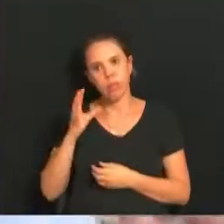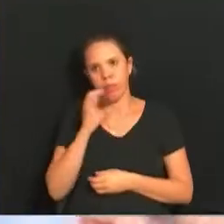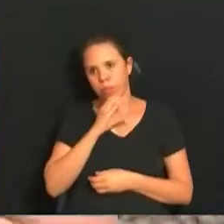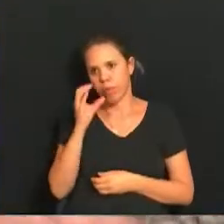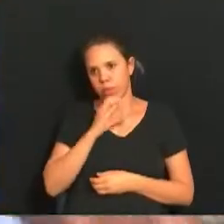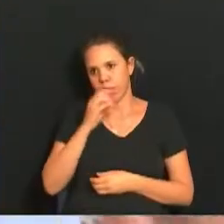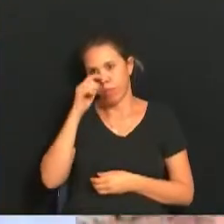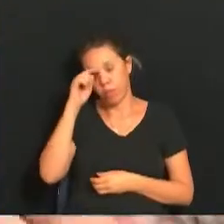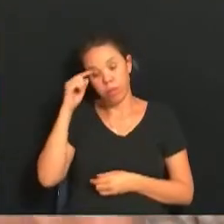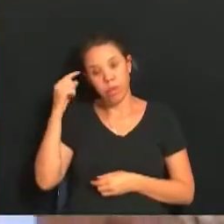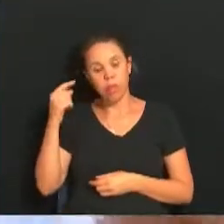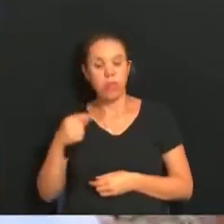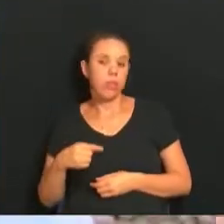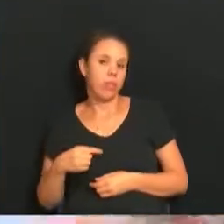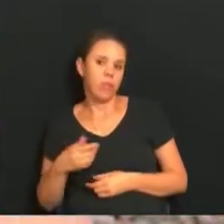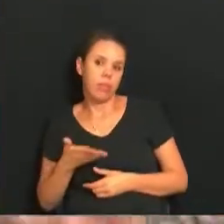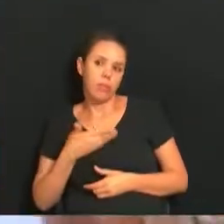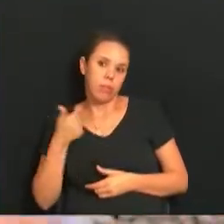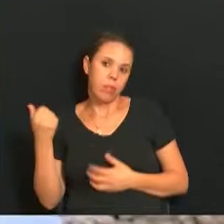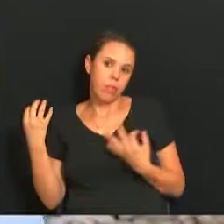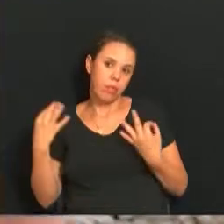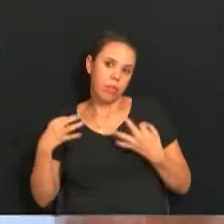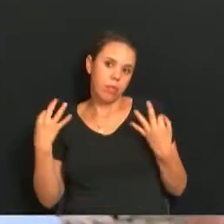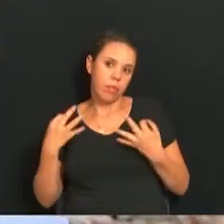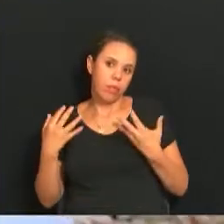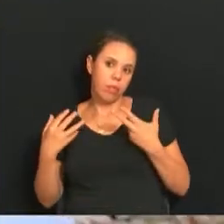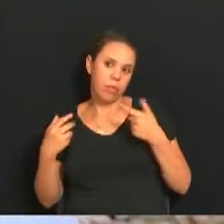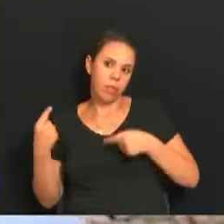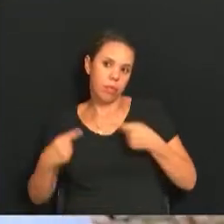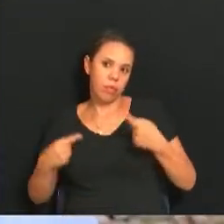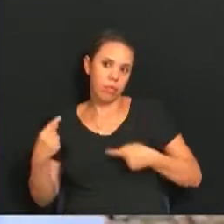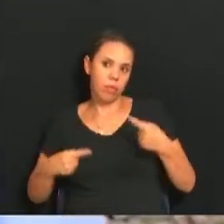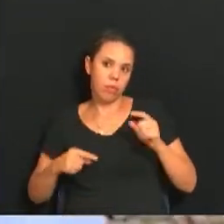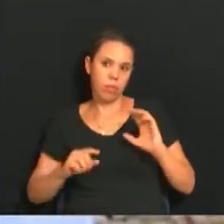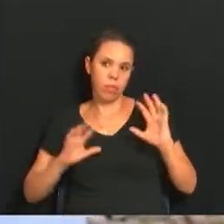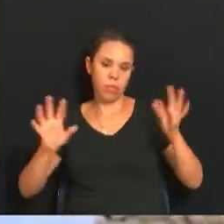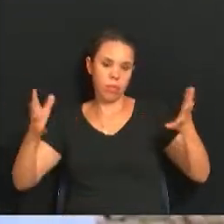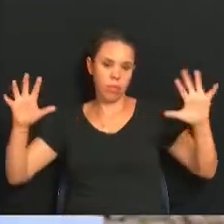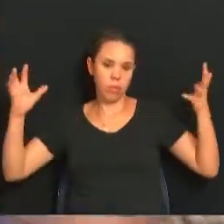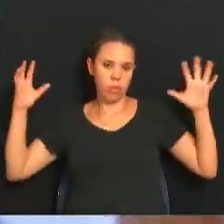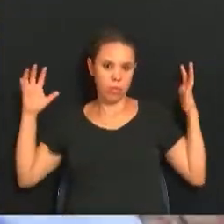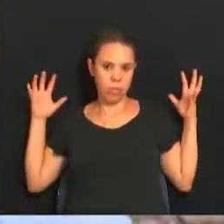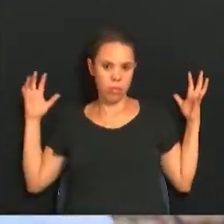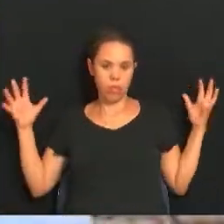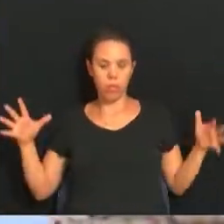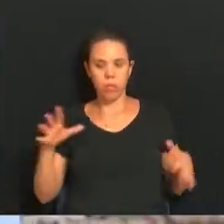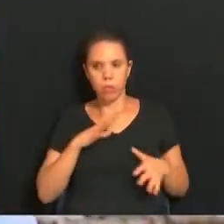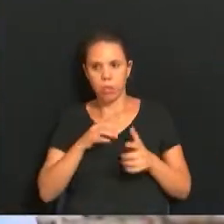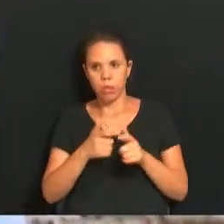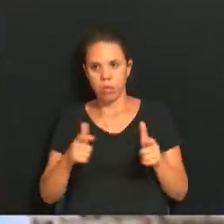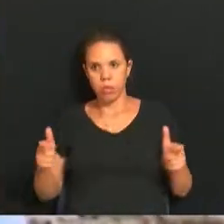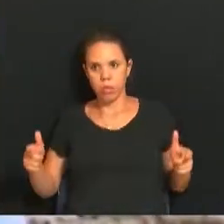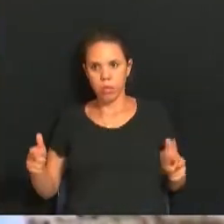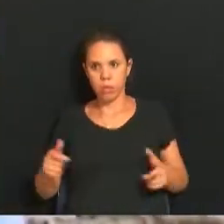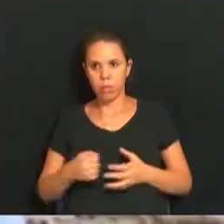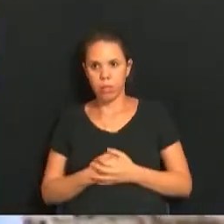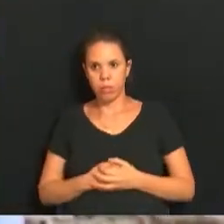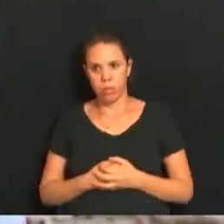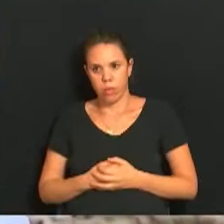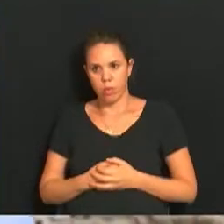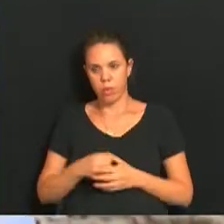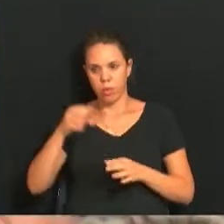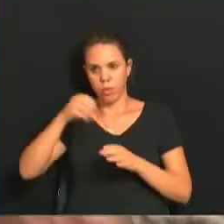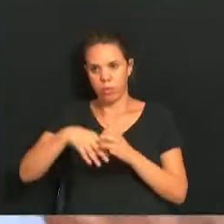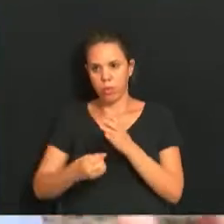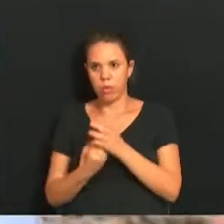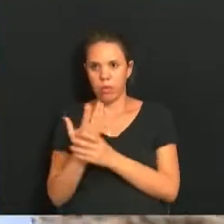A política, aprimorar, aperfeiçoar, melhorar a política de arborização da cidade, né, ampliar o